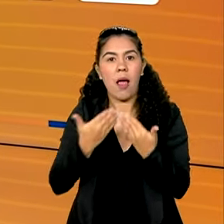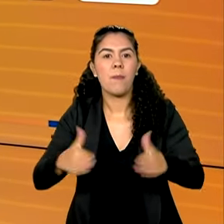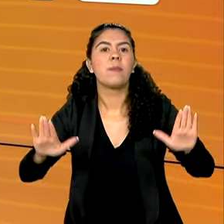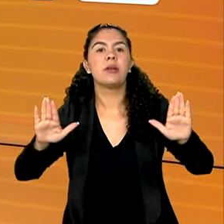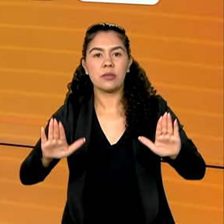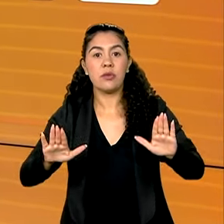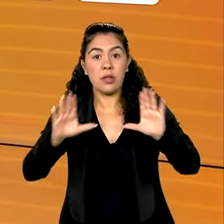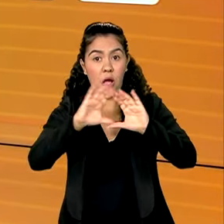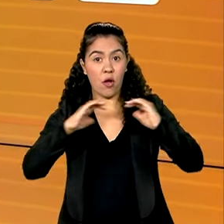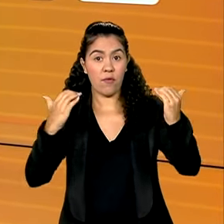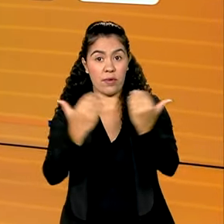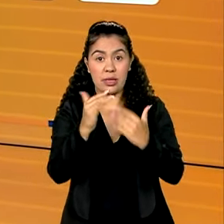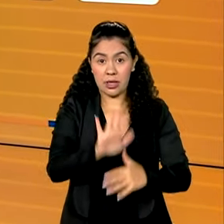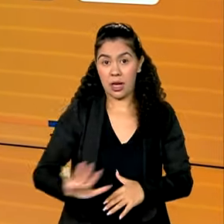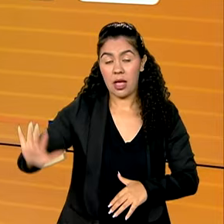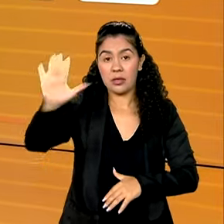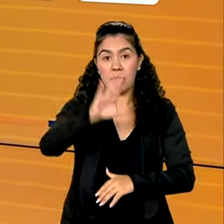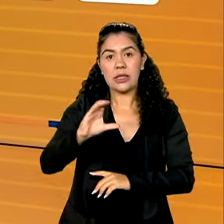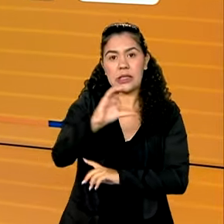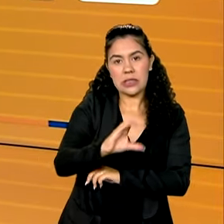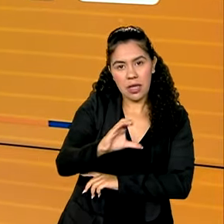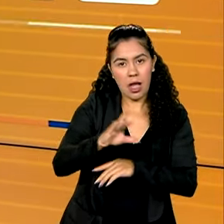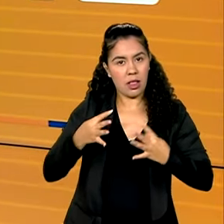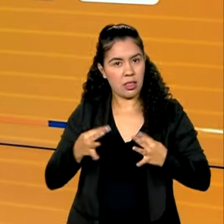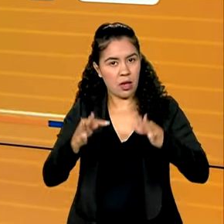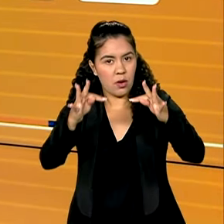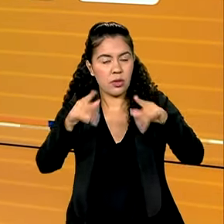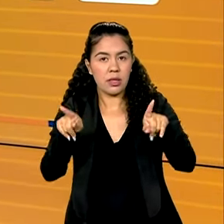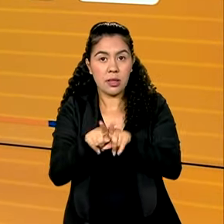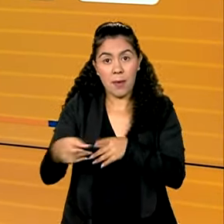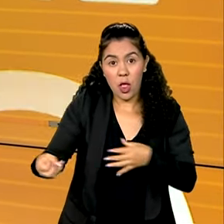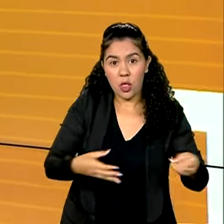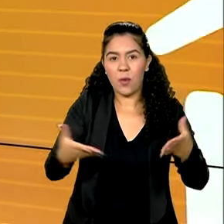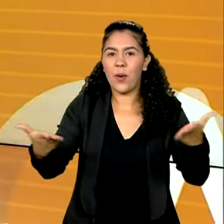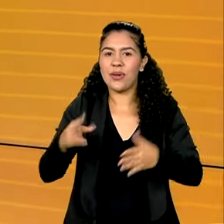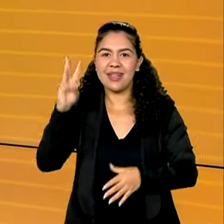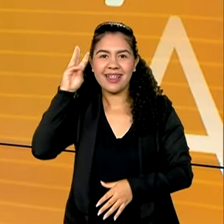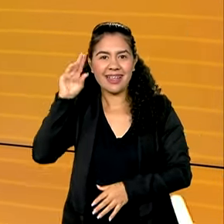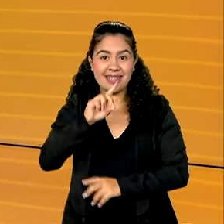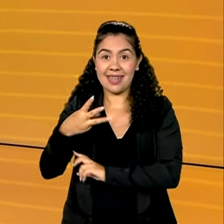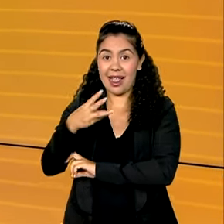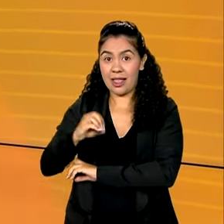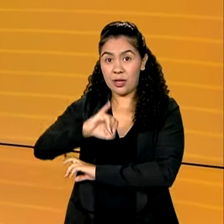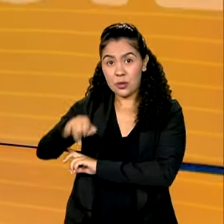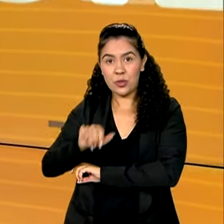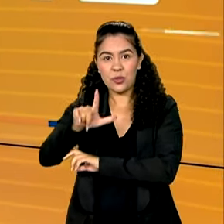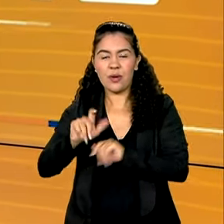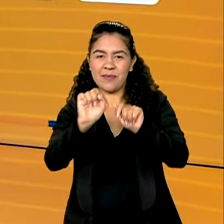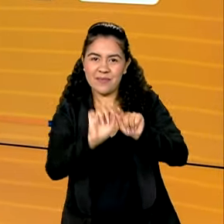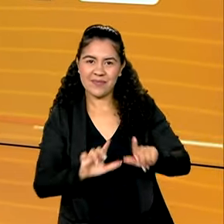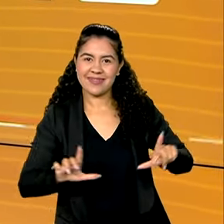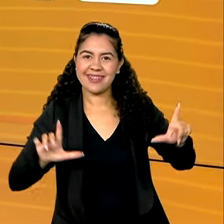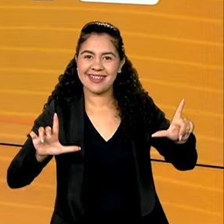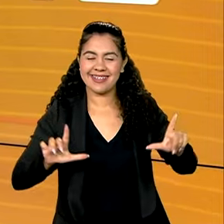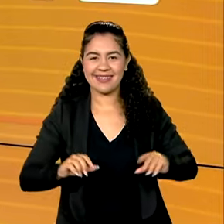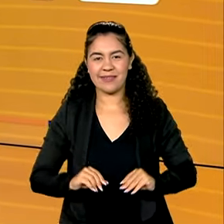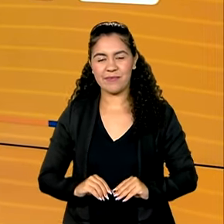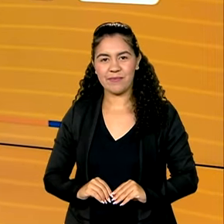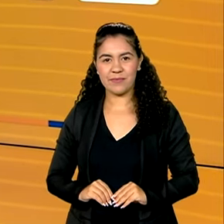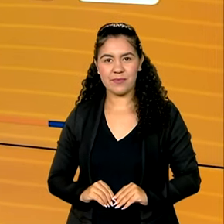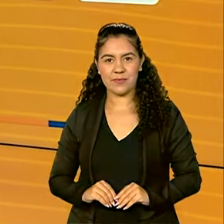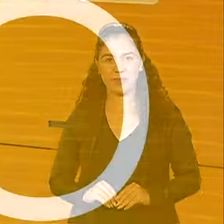Conferência Nacional de Ciência, Tecnologia e Inovação. Terça-feira, 30 de julho. O Brasil em Dia começa